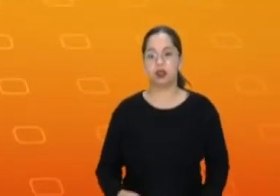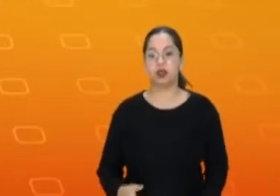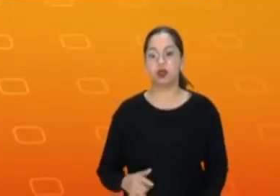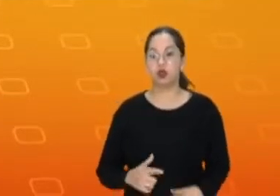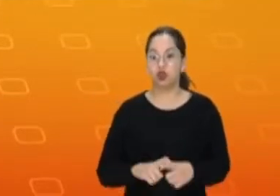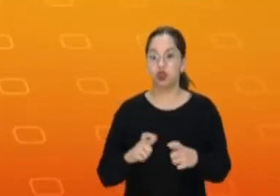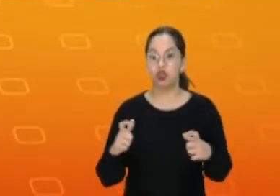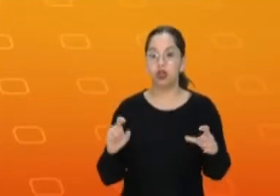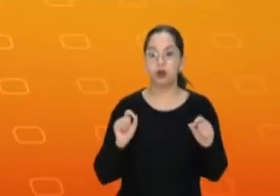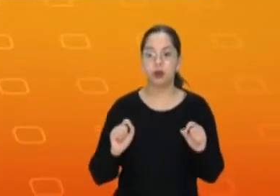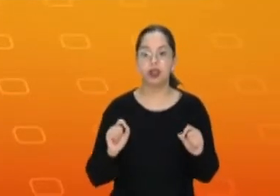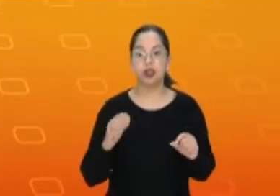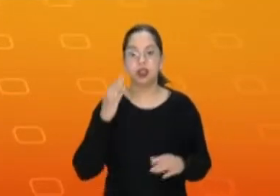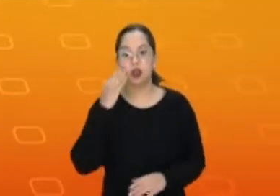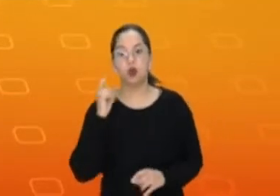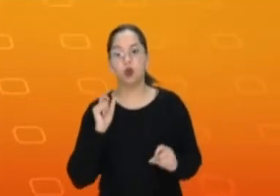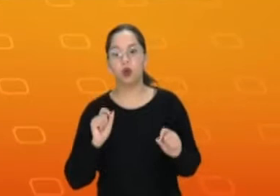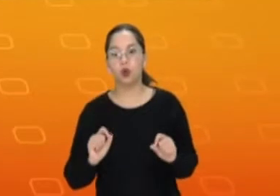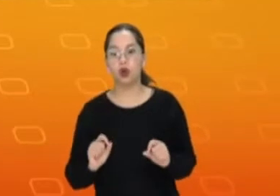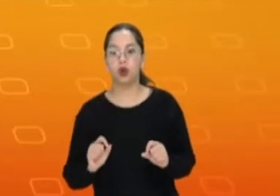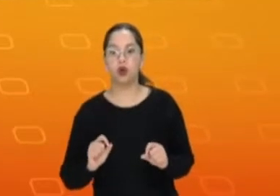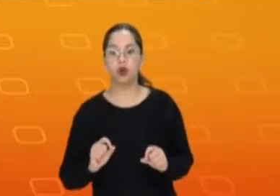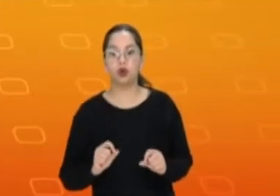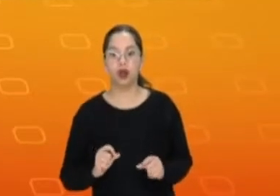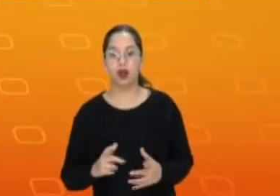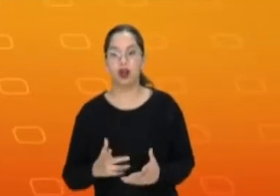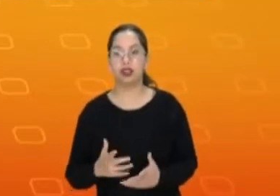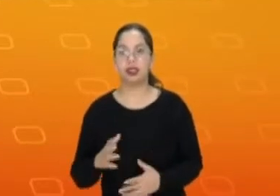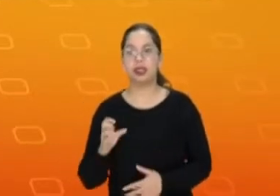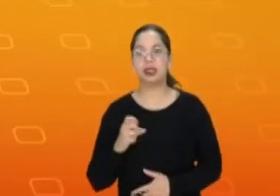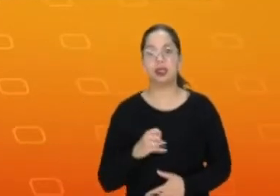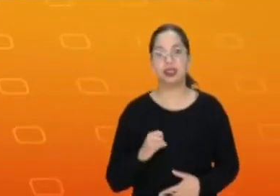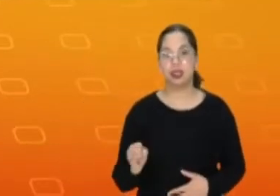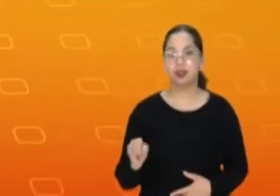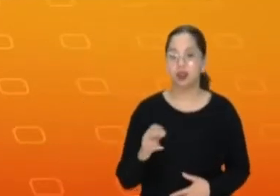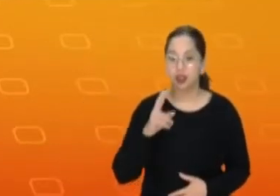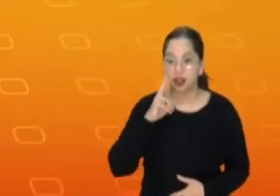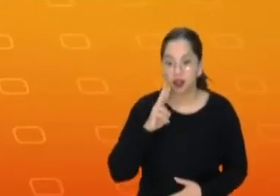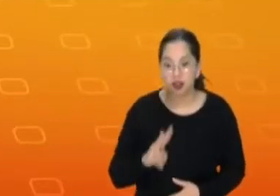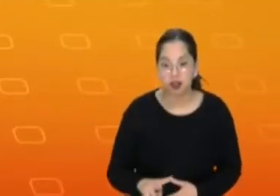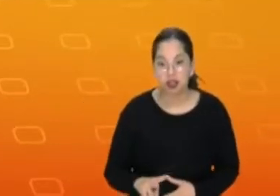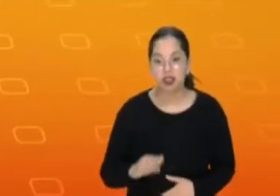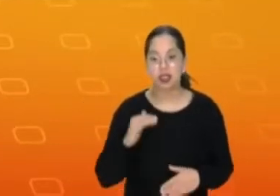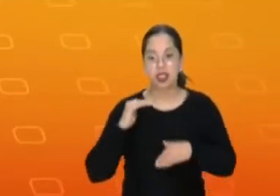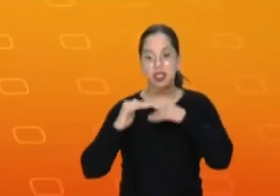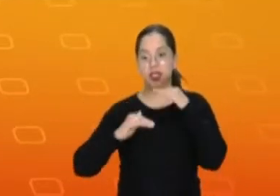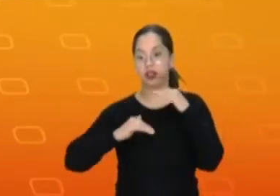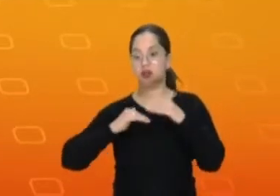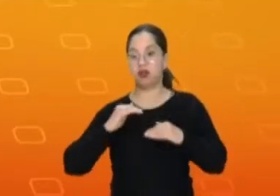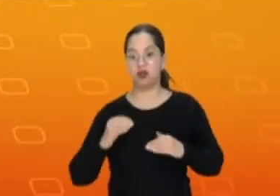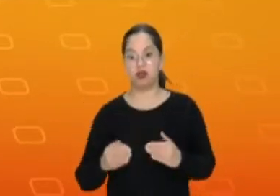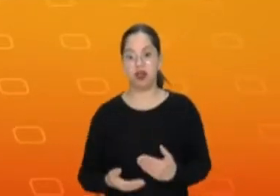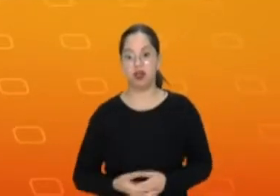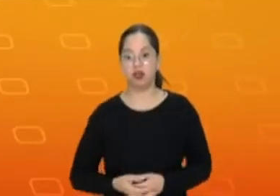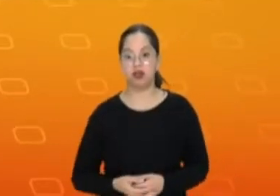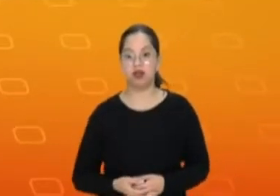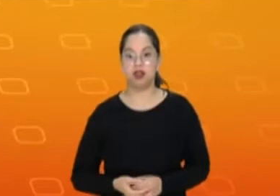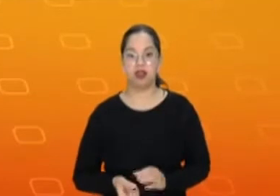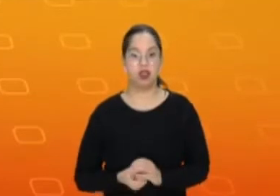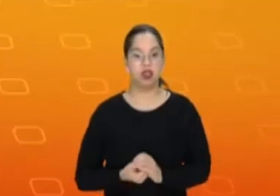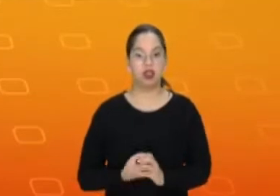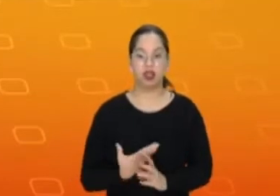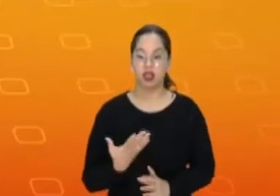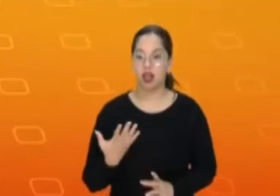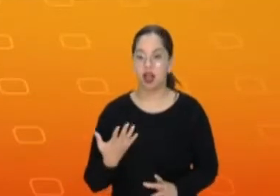é um conteúdo de vídeo, né? Agora, quando você pega um mercado de desenvolvimento, que, cara, tá a cada hora que passa, não sei a hora, mas sei